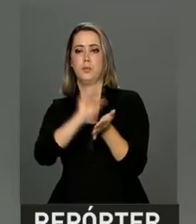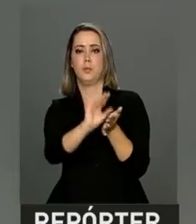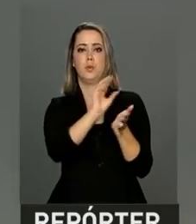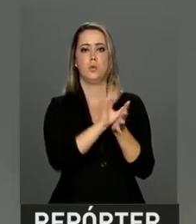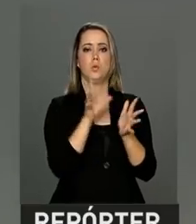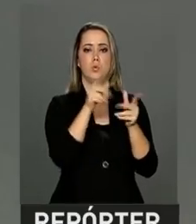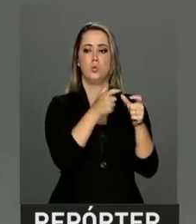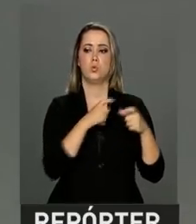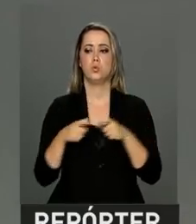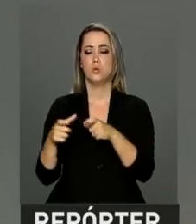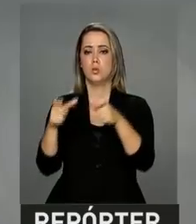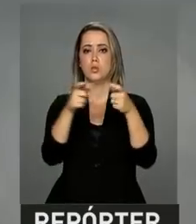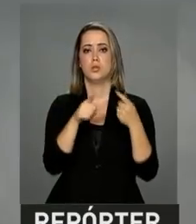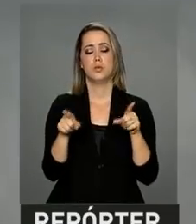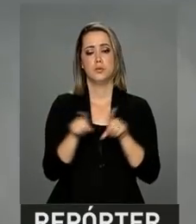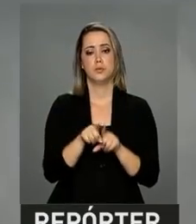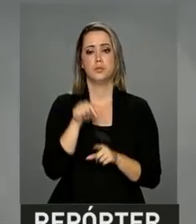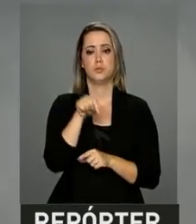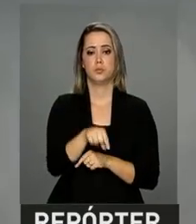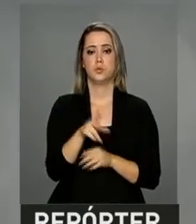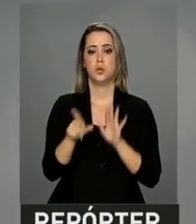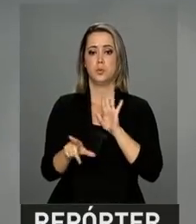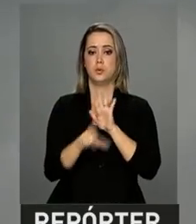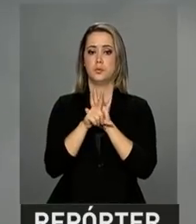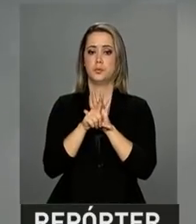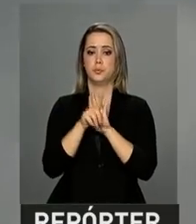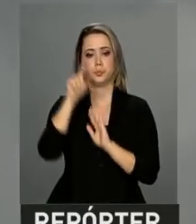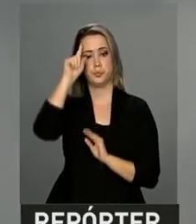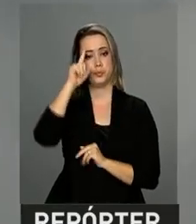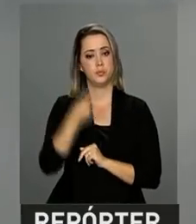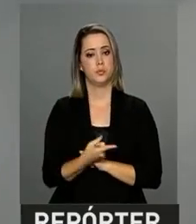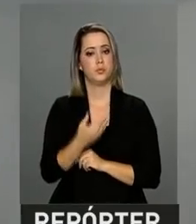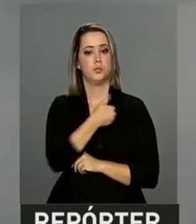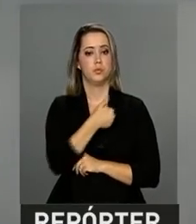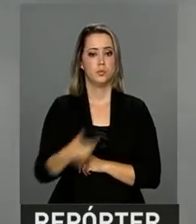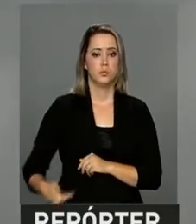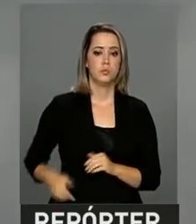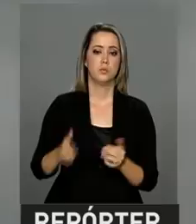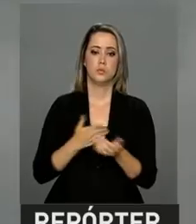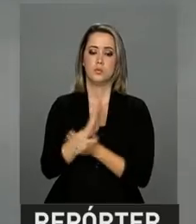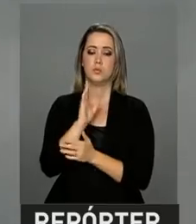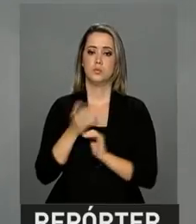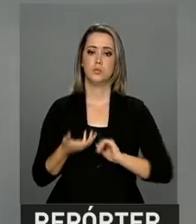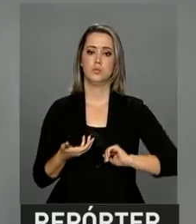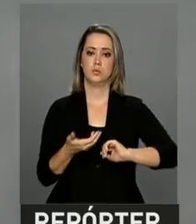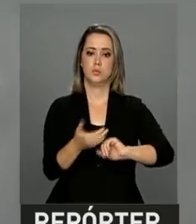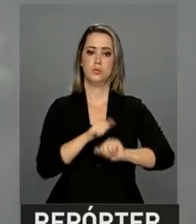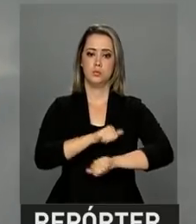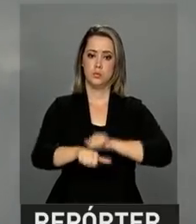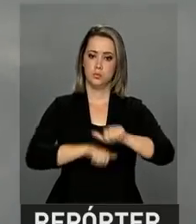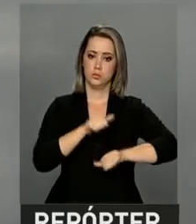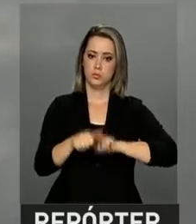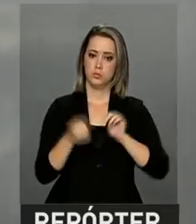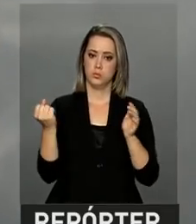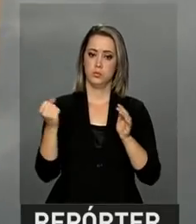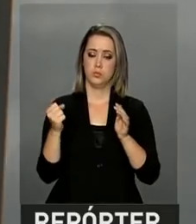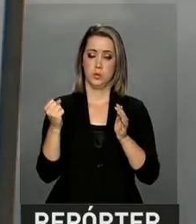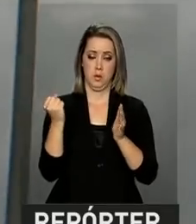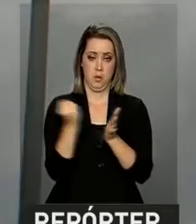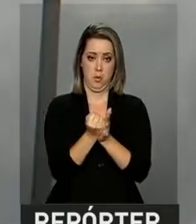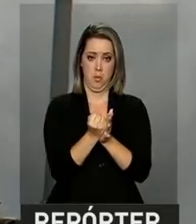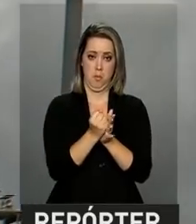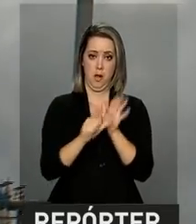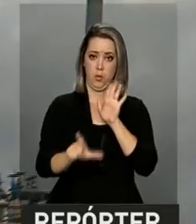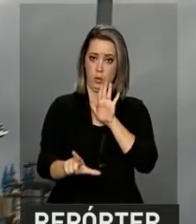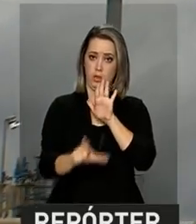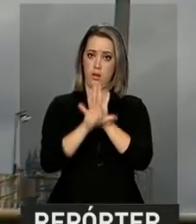de todos os campos do pré-sal, como previa a legislação, o governo, com a aprovação do Congresso, mudou o marco regulatório. Com a